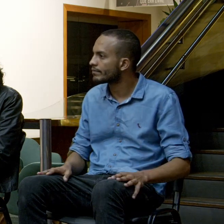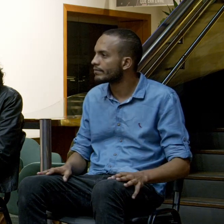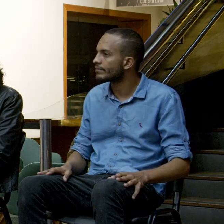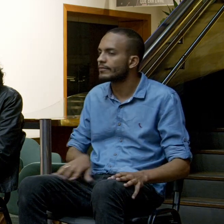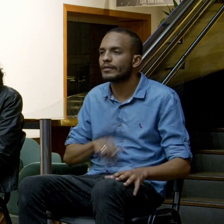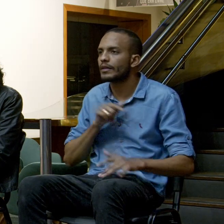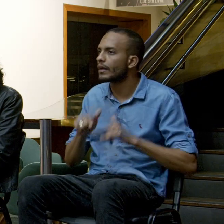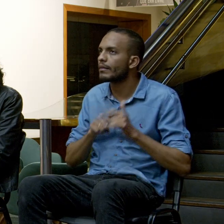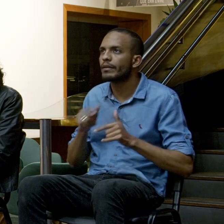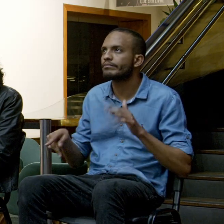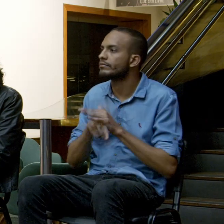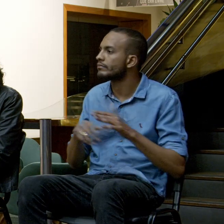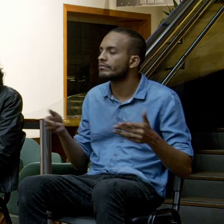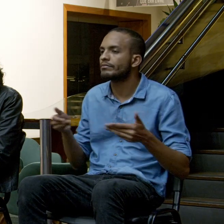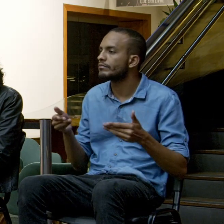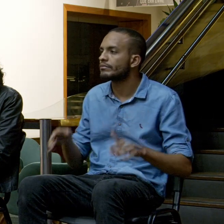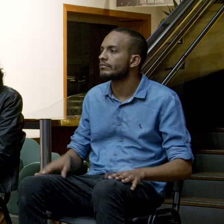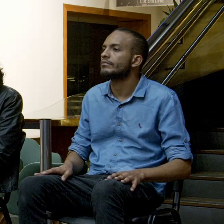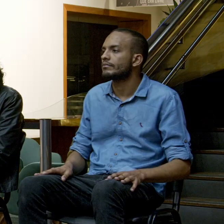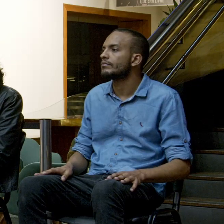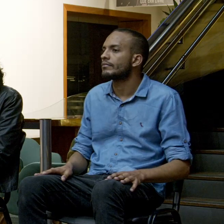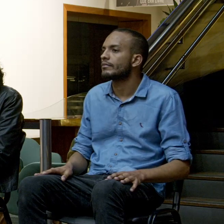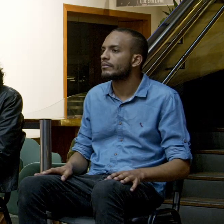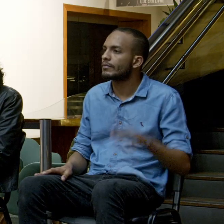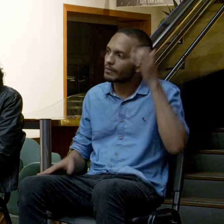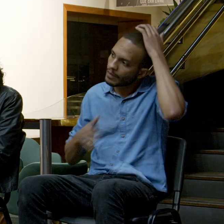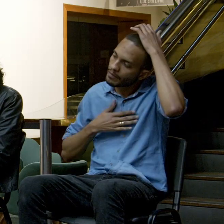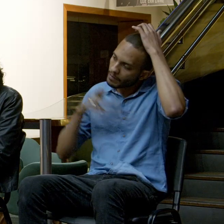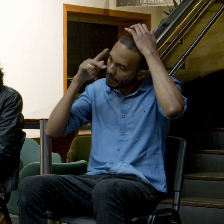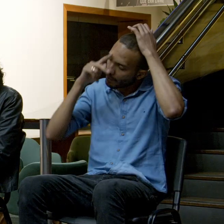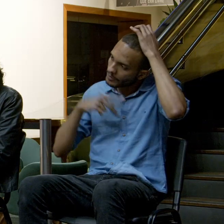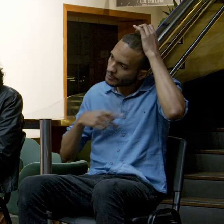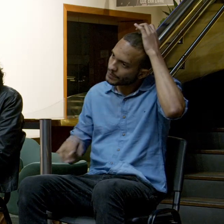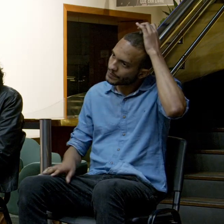são trabalhos de hoje, assim, né? Para mim.